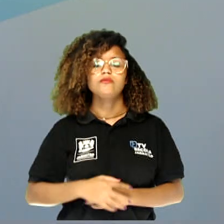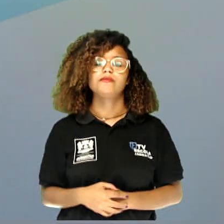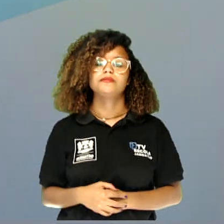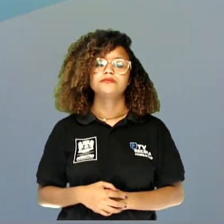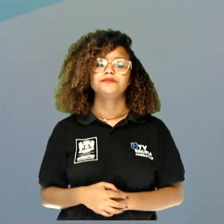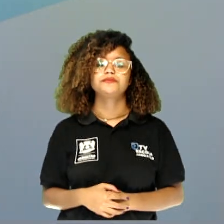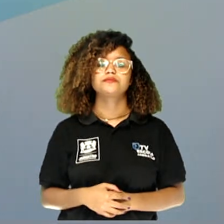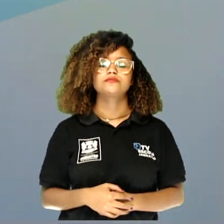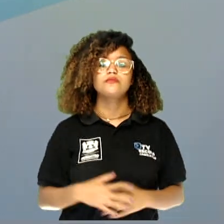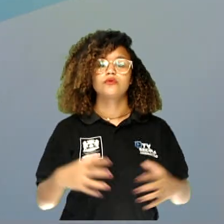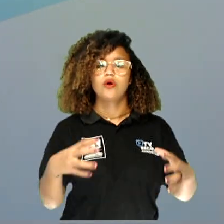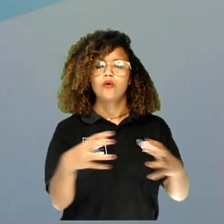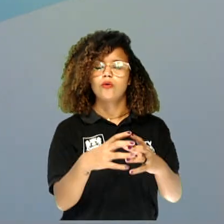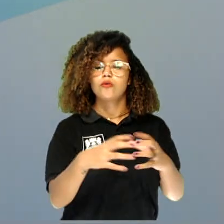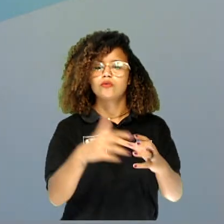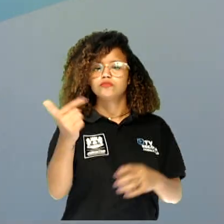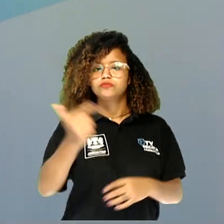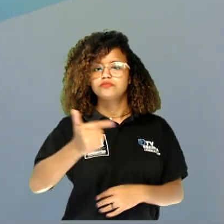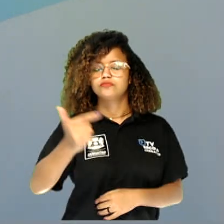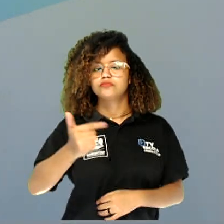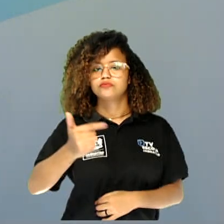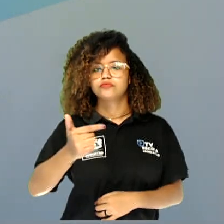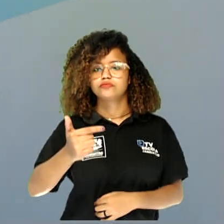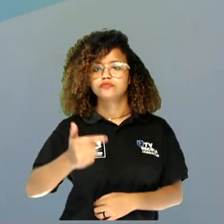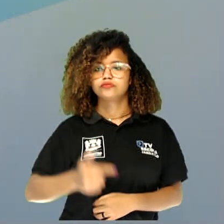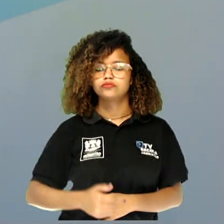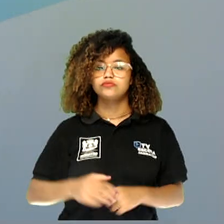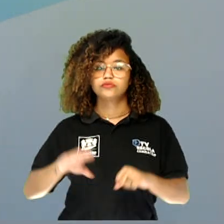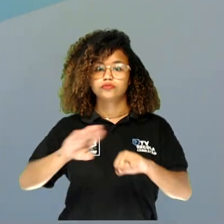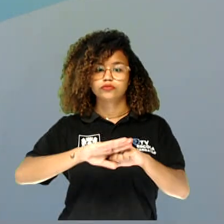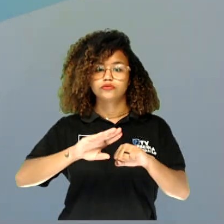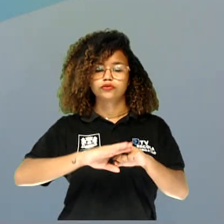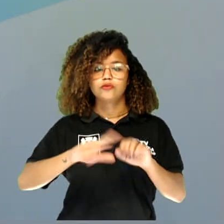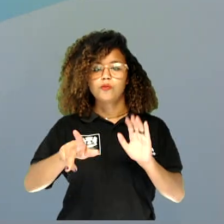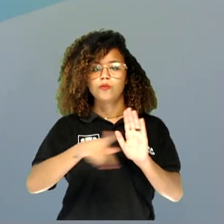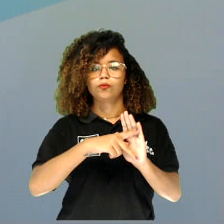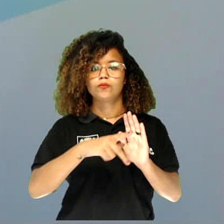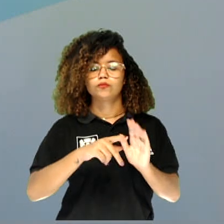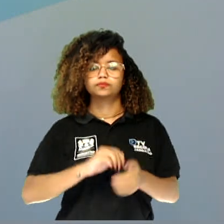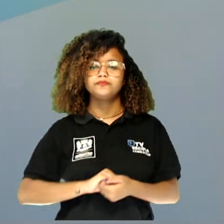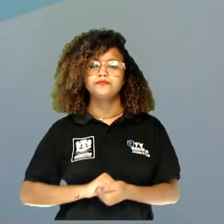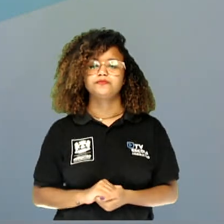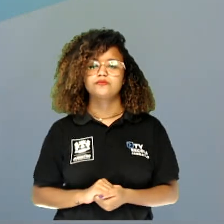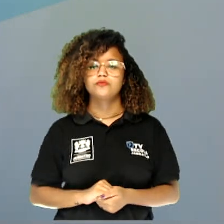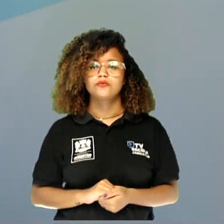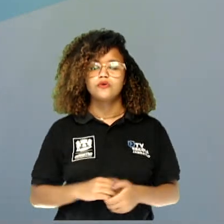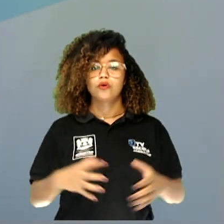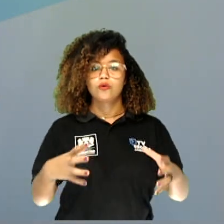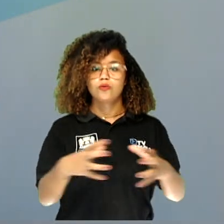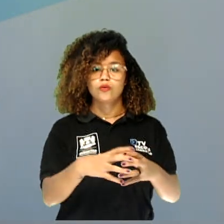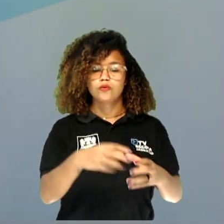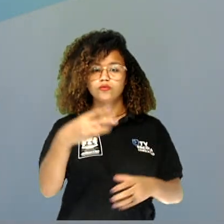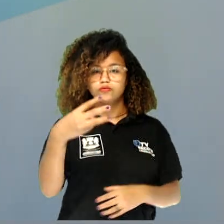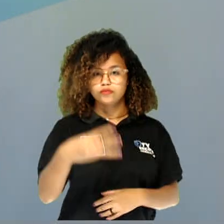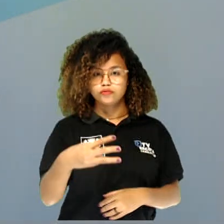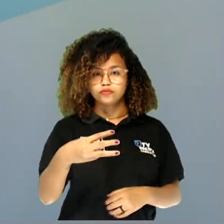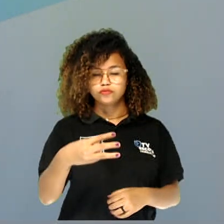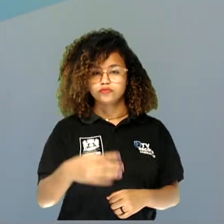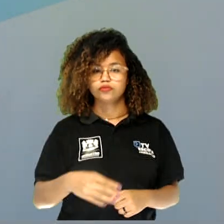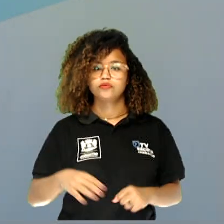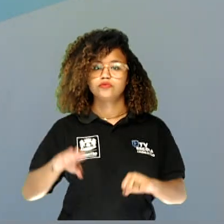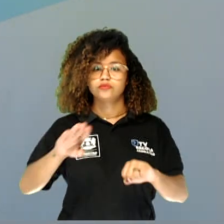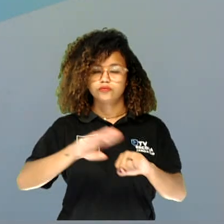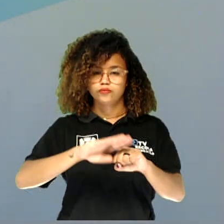Grupo 2, substantivos próprios. Grupo 3, os